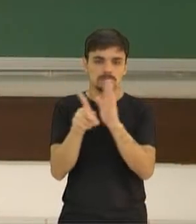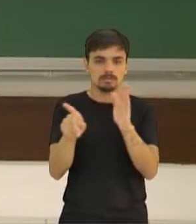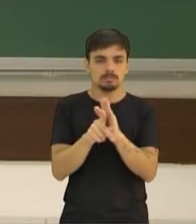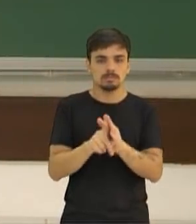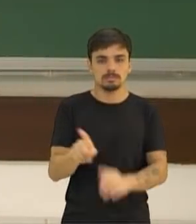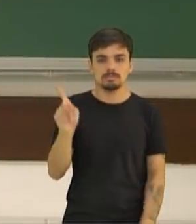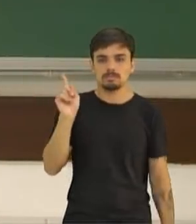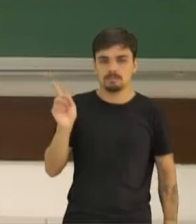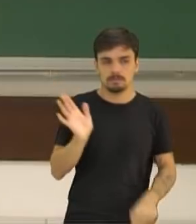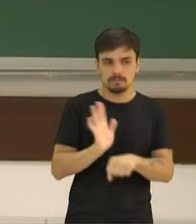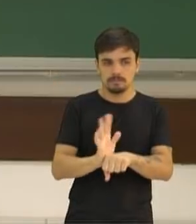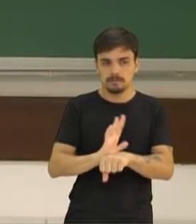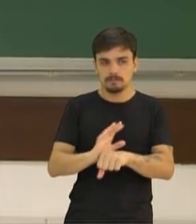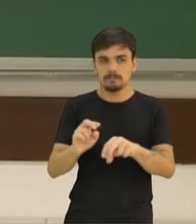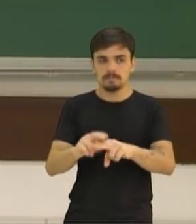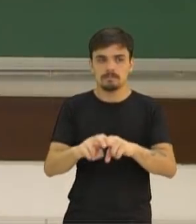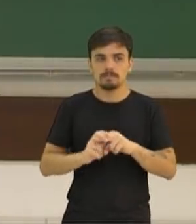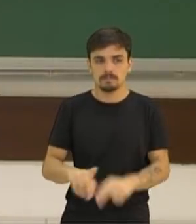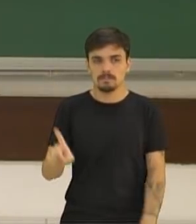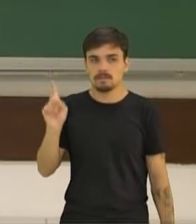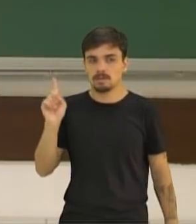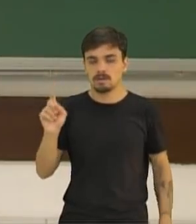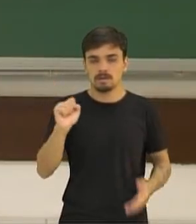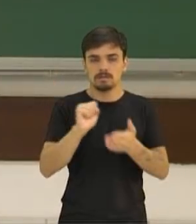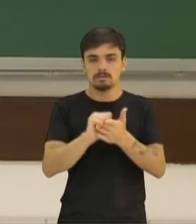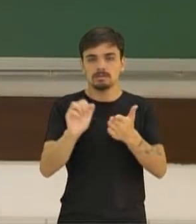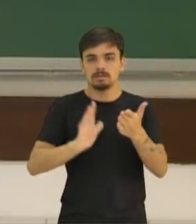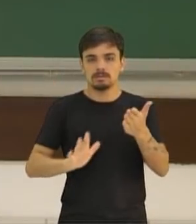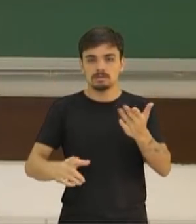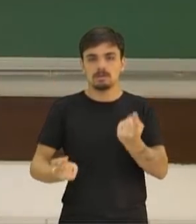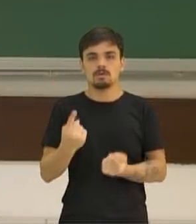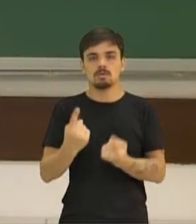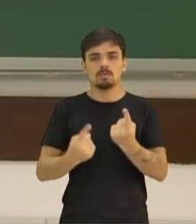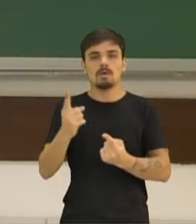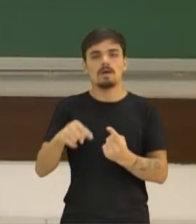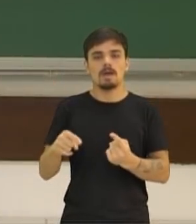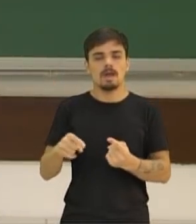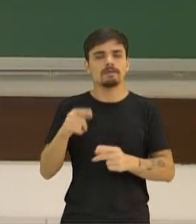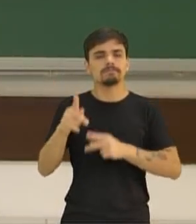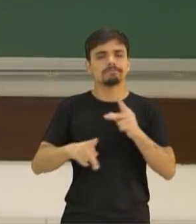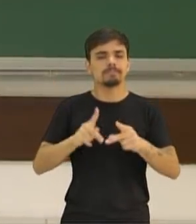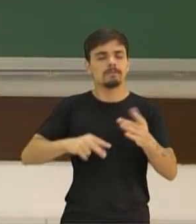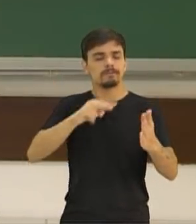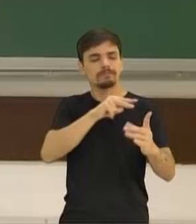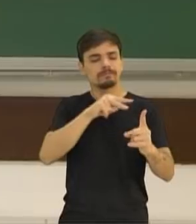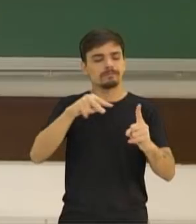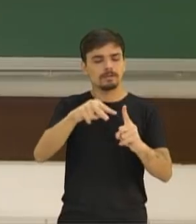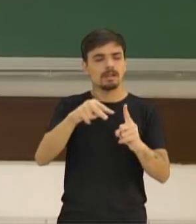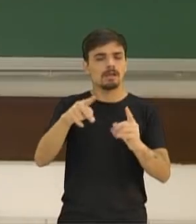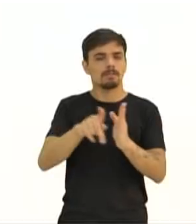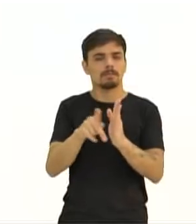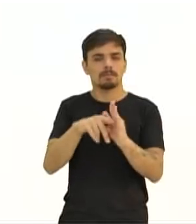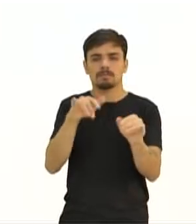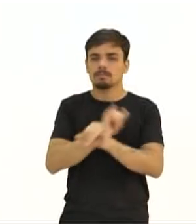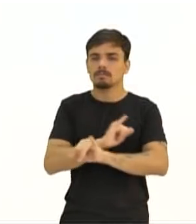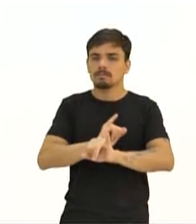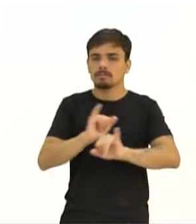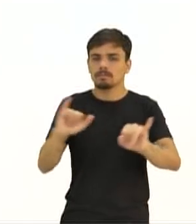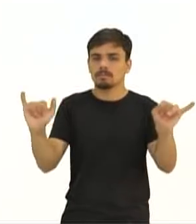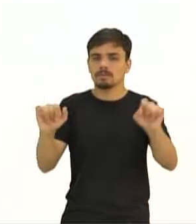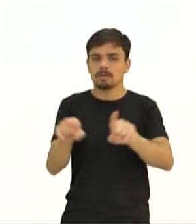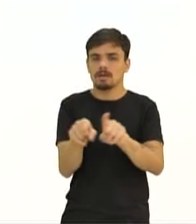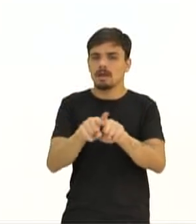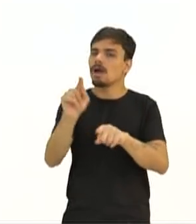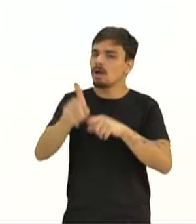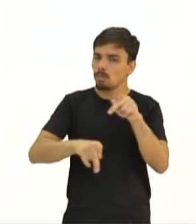o filme. Por isso, eu trago para vocês, qual é o público leitor do anúncio? O anúncio é feito